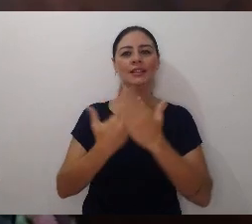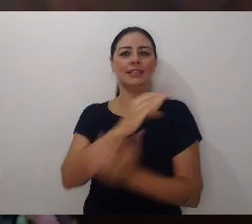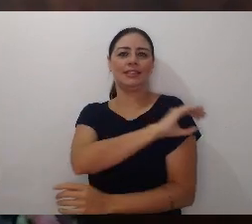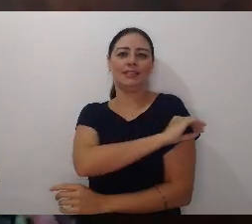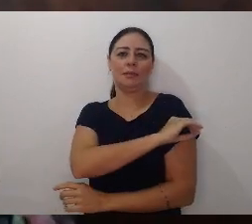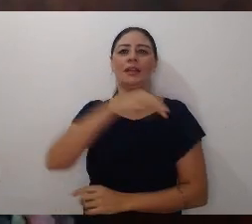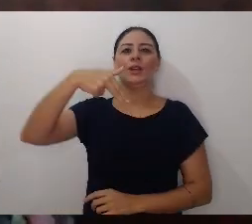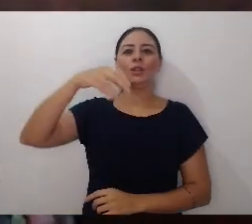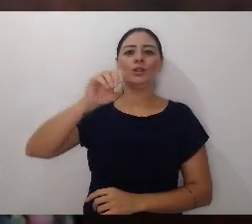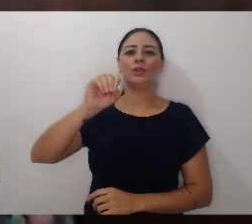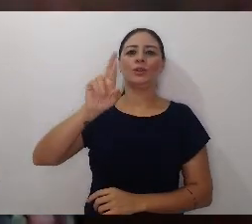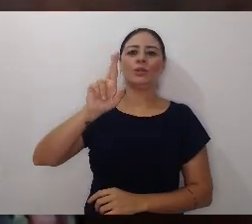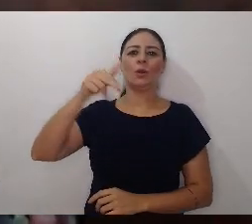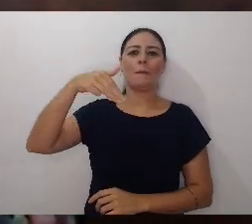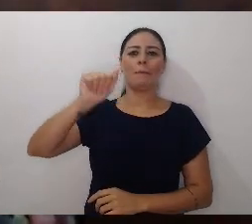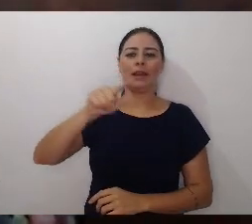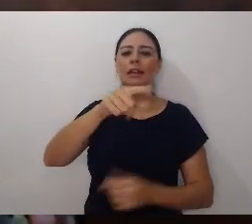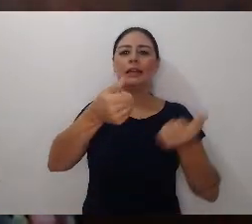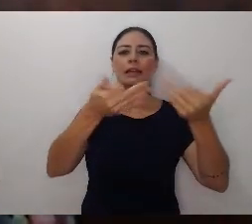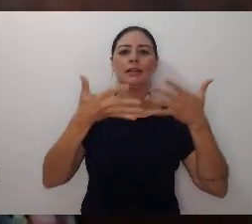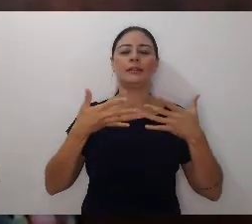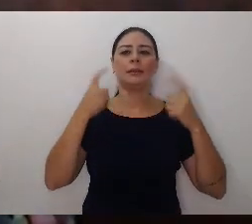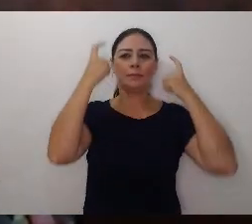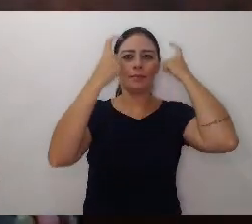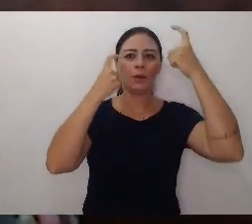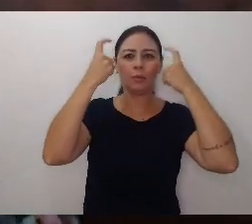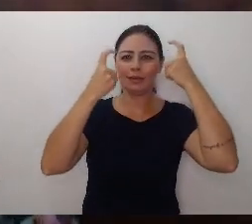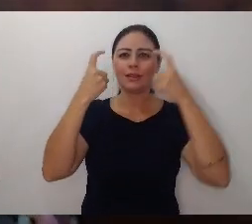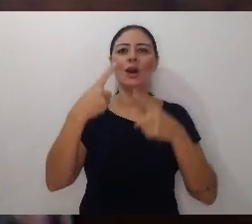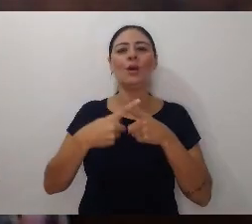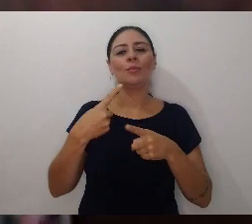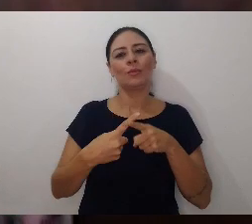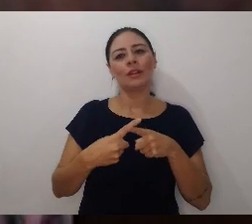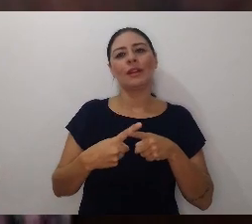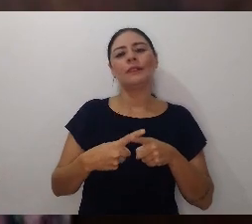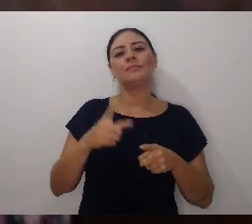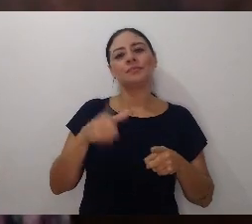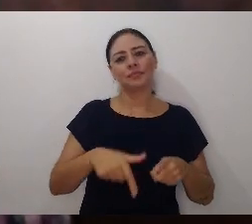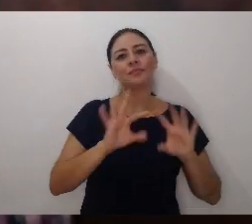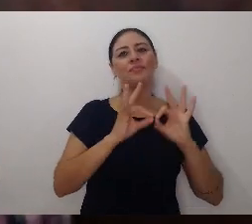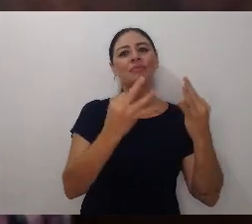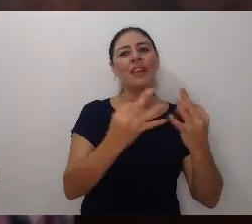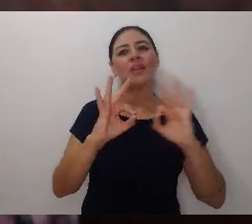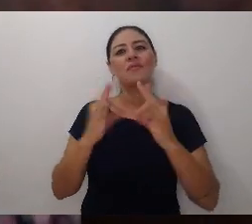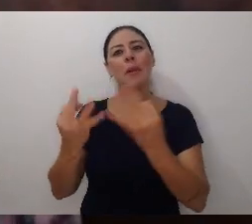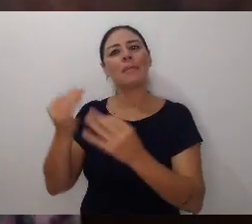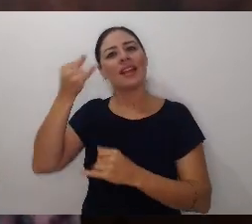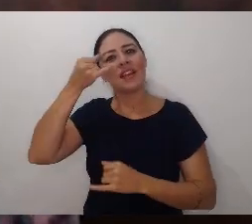super importantes. E assim, é interessante aqui porque do CEMEI Norma,